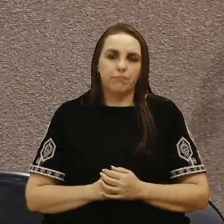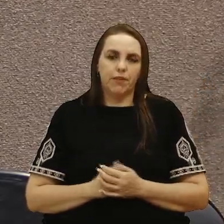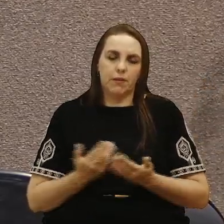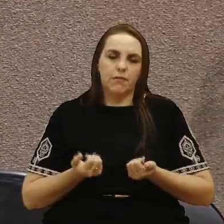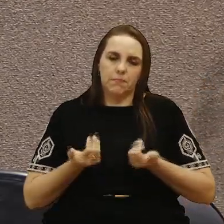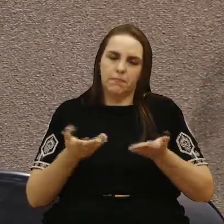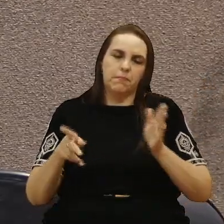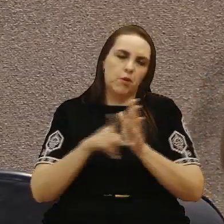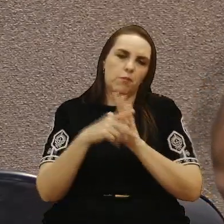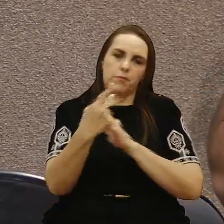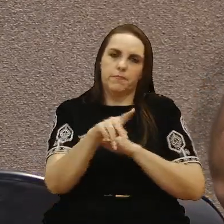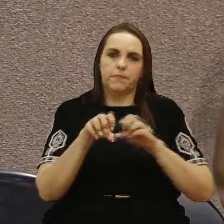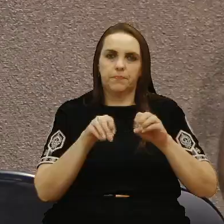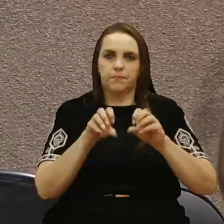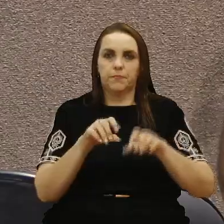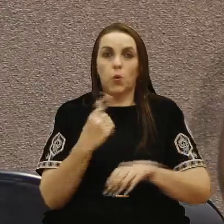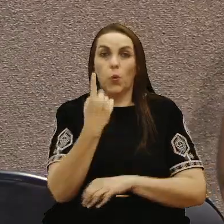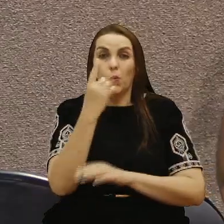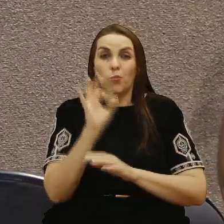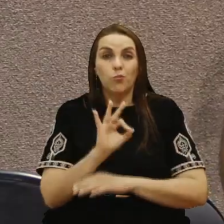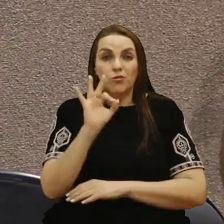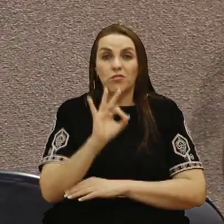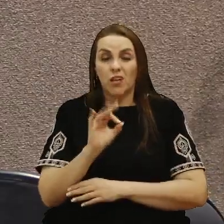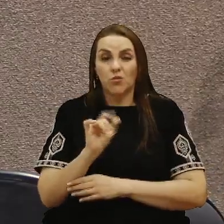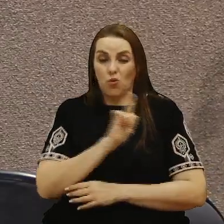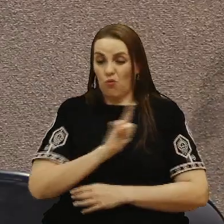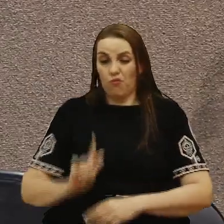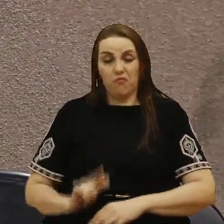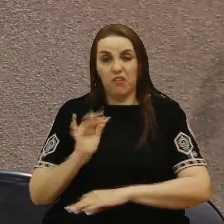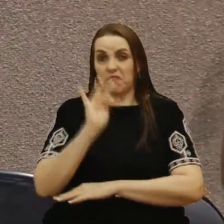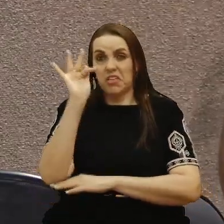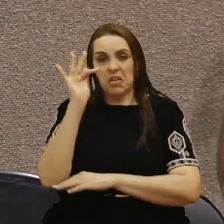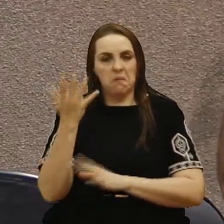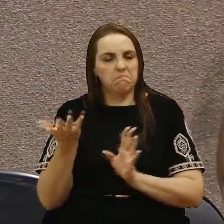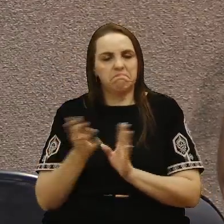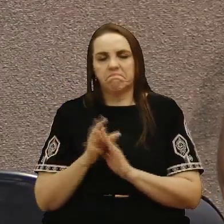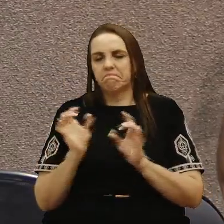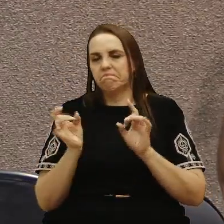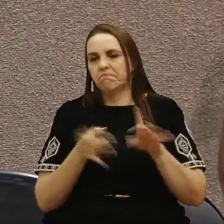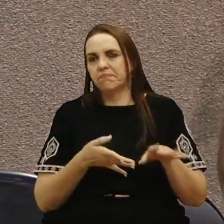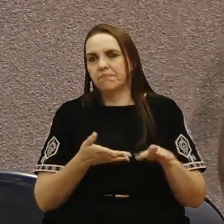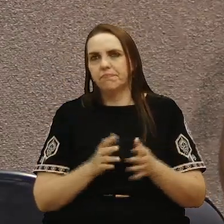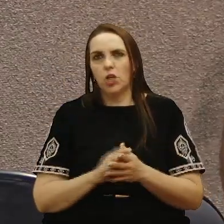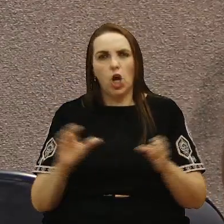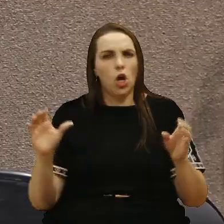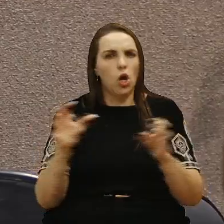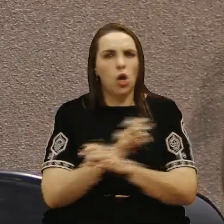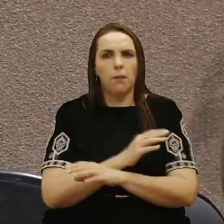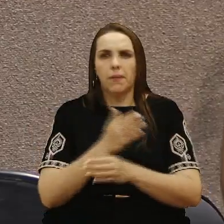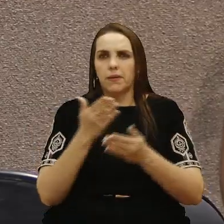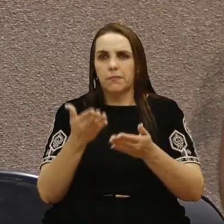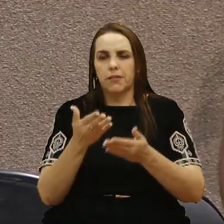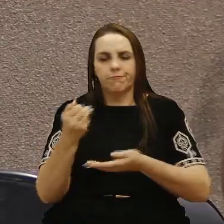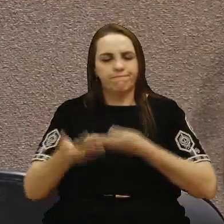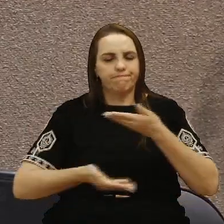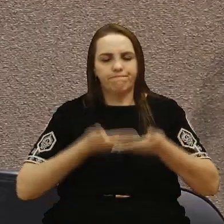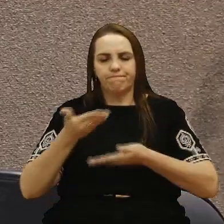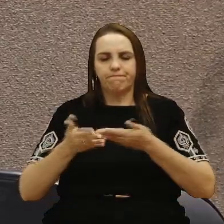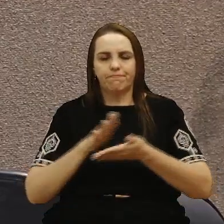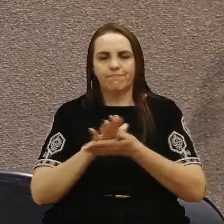educação. 1%. E o governo federal deixou totalmente